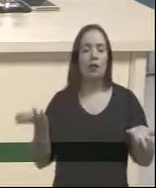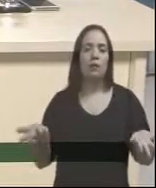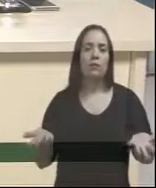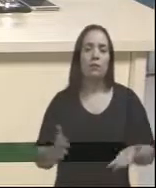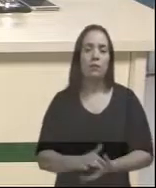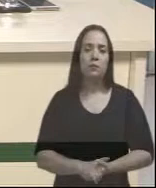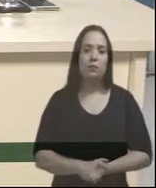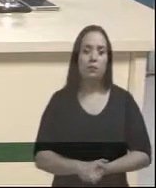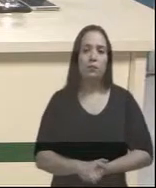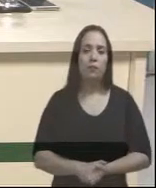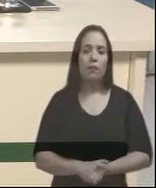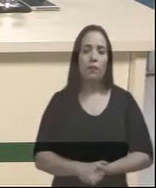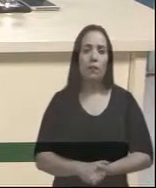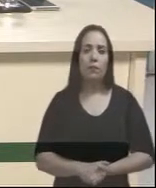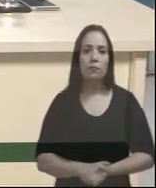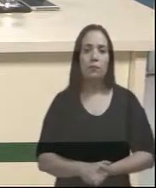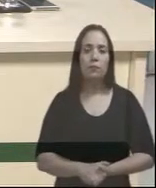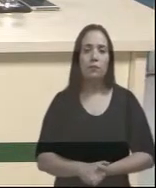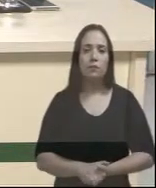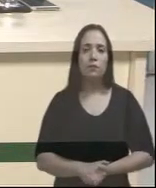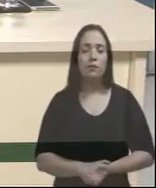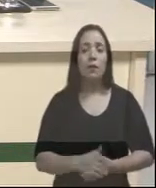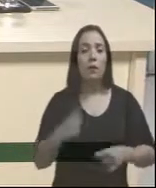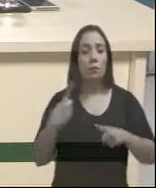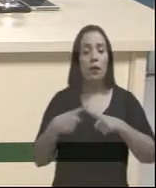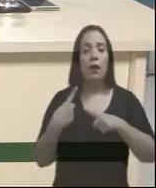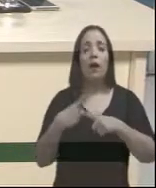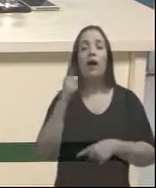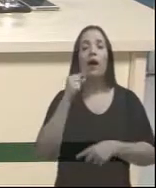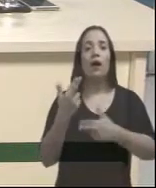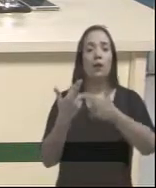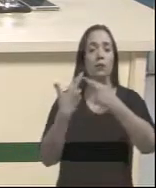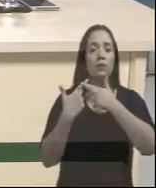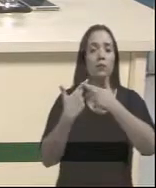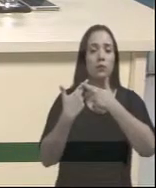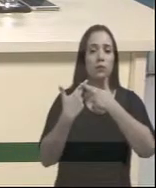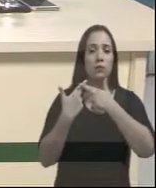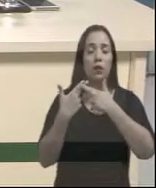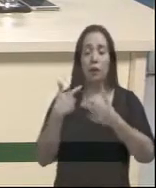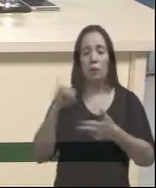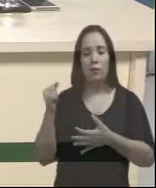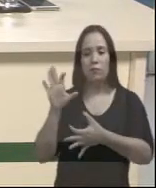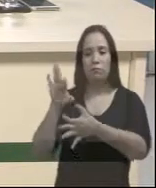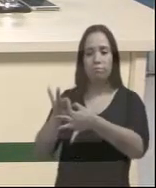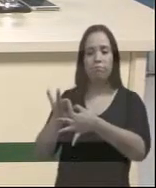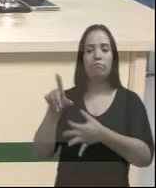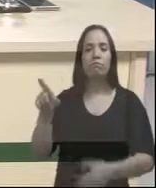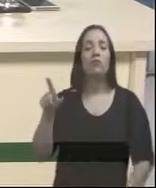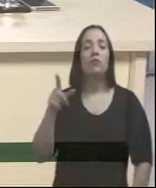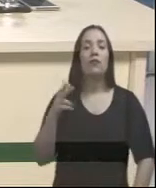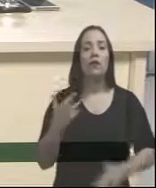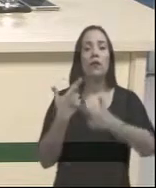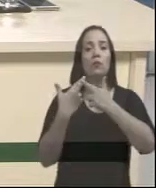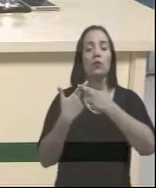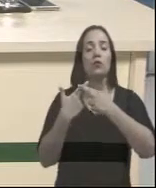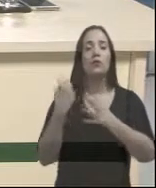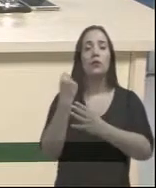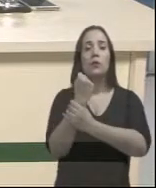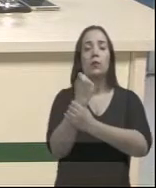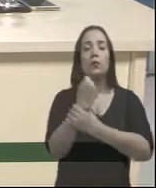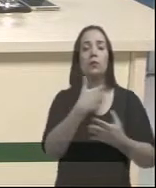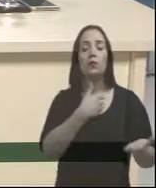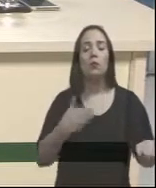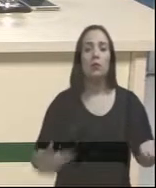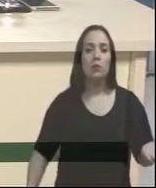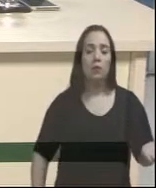pede e não melhora nada? A questão... Porque o responsável pela segurança, mas só para completar, o responsável pela segurança pública do Estado de